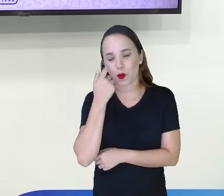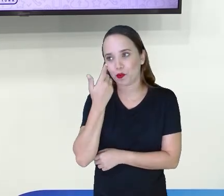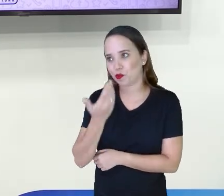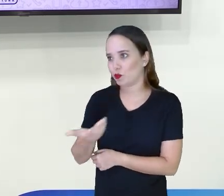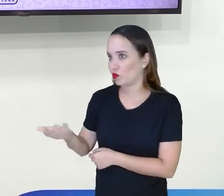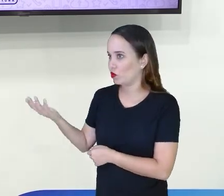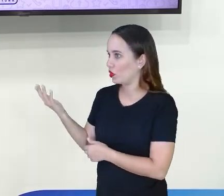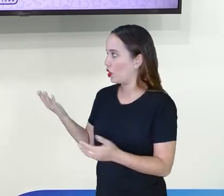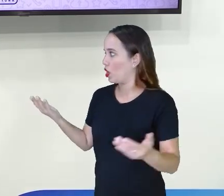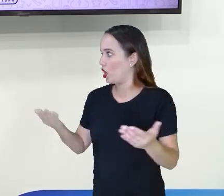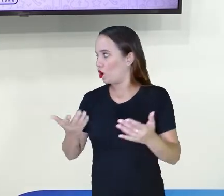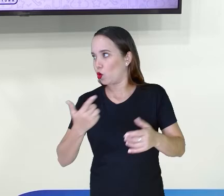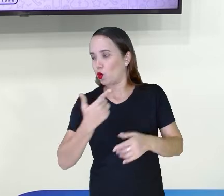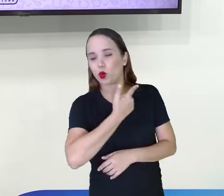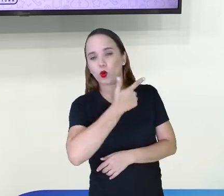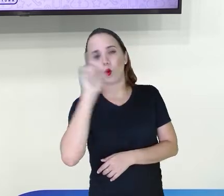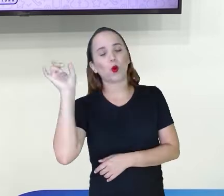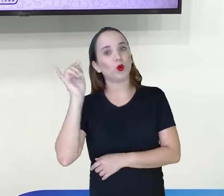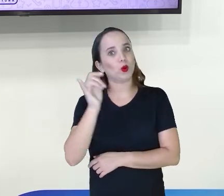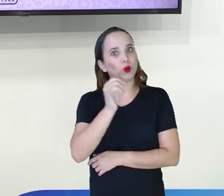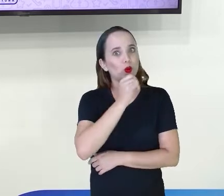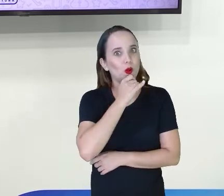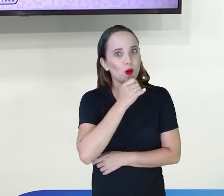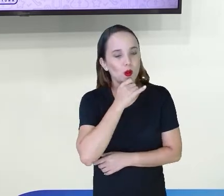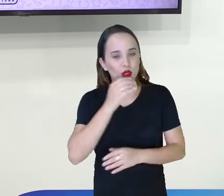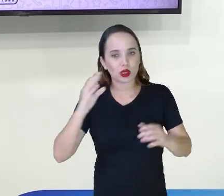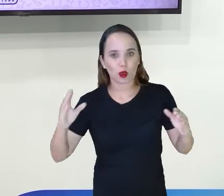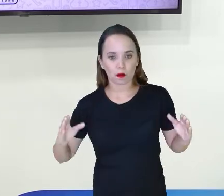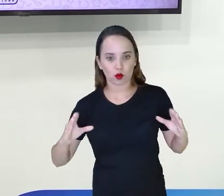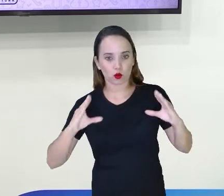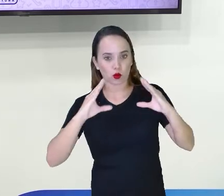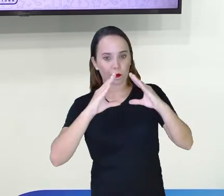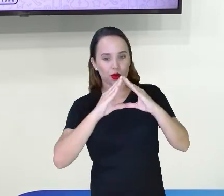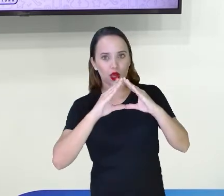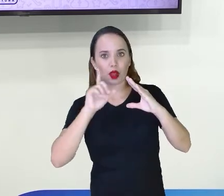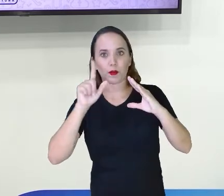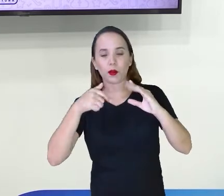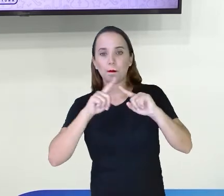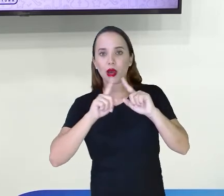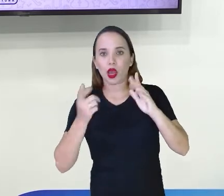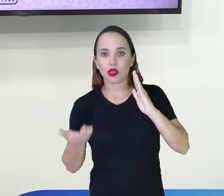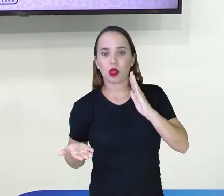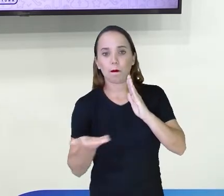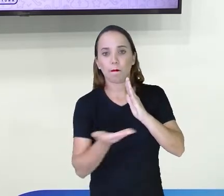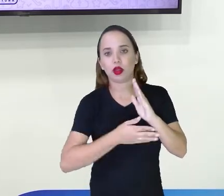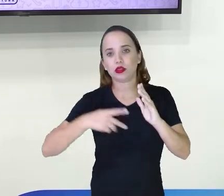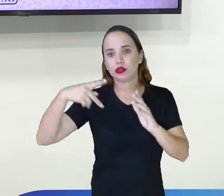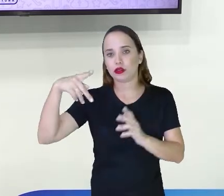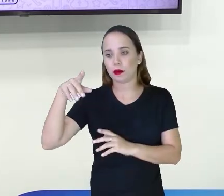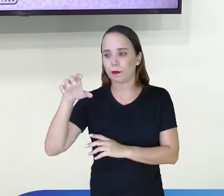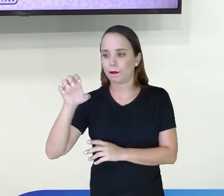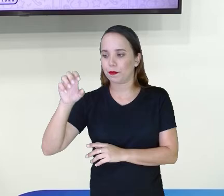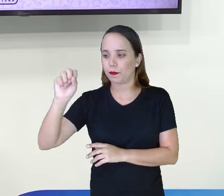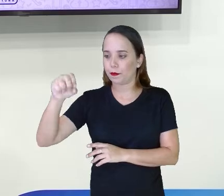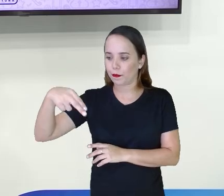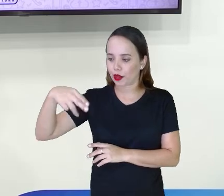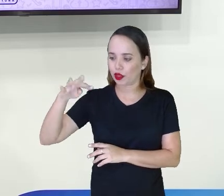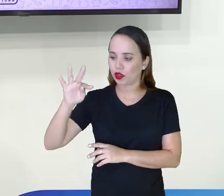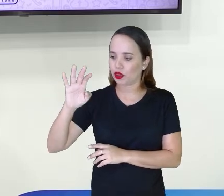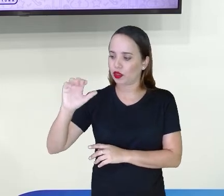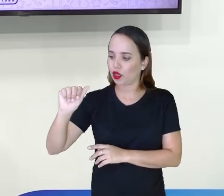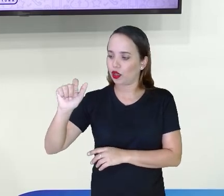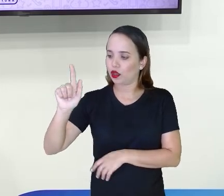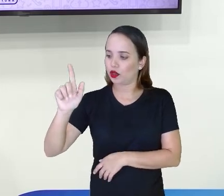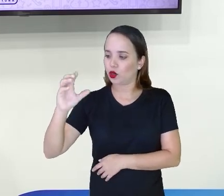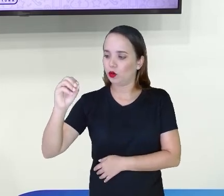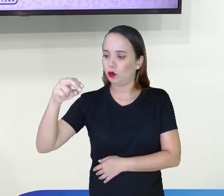tenho outro exemplo, dessa vez uma pirâmide de base pentagonal. Presta atenção nessa pirâmide,